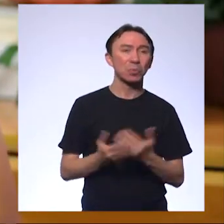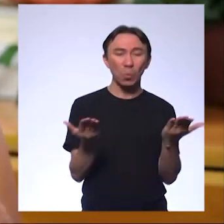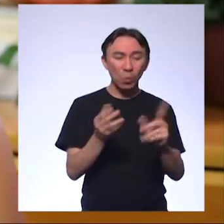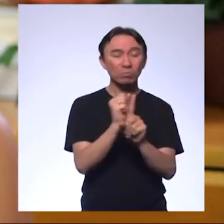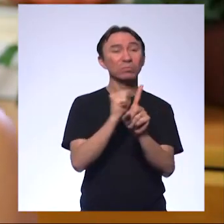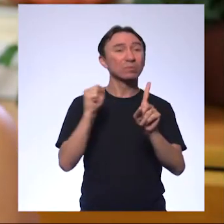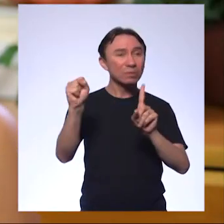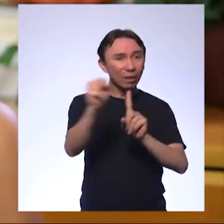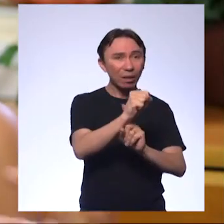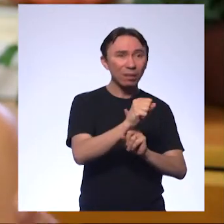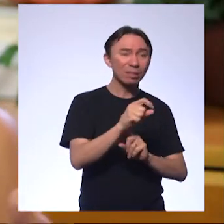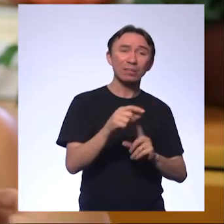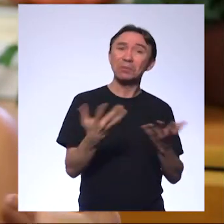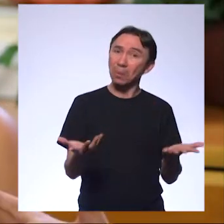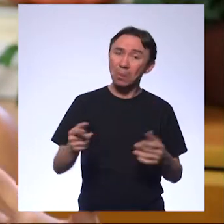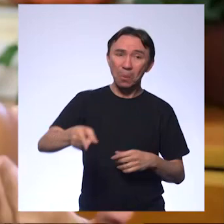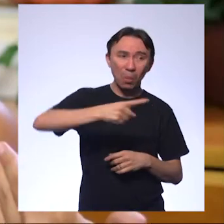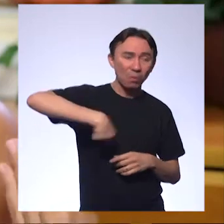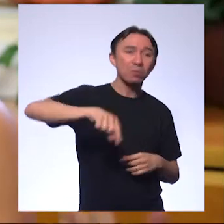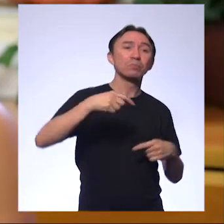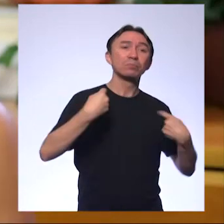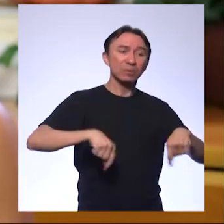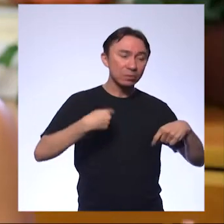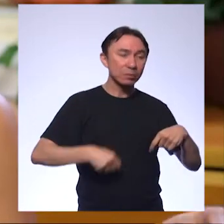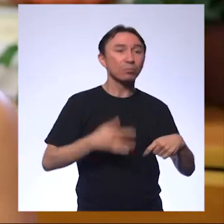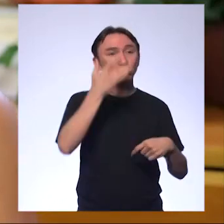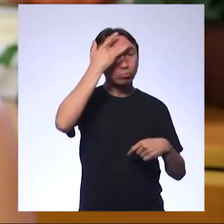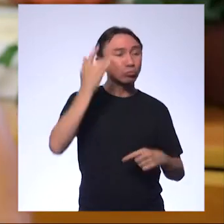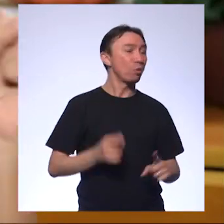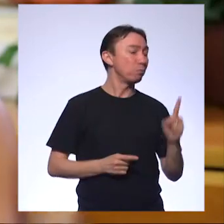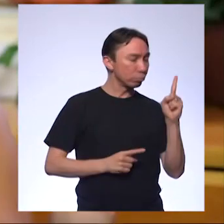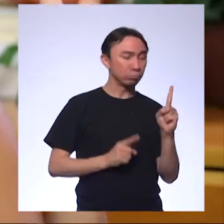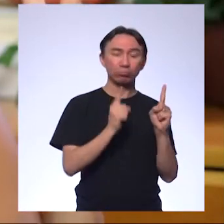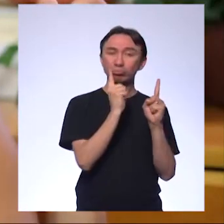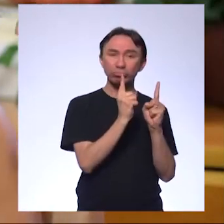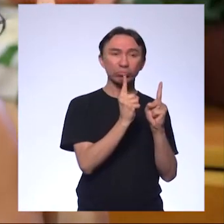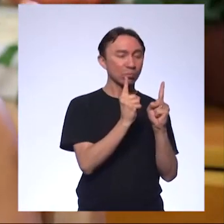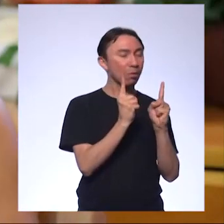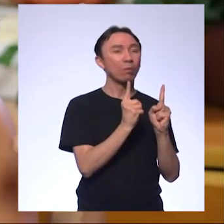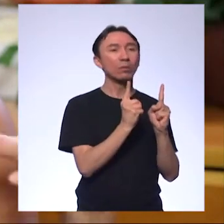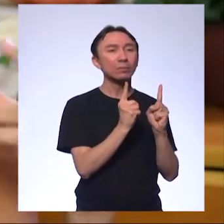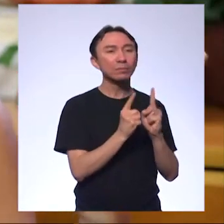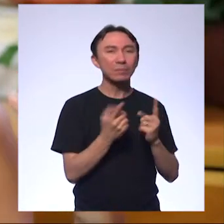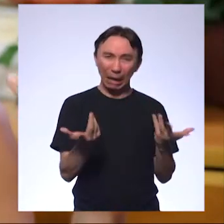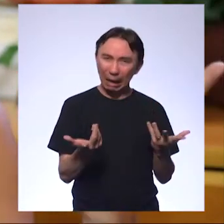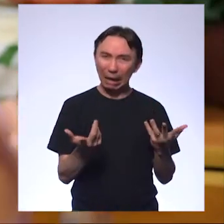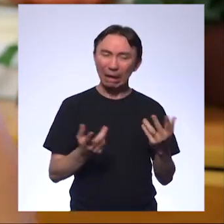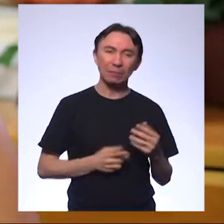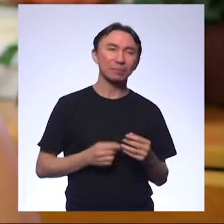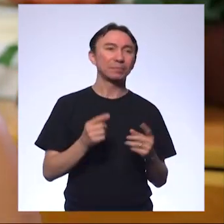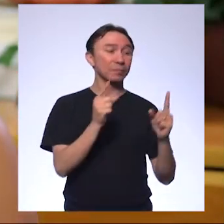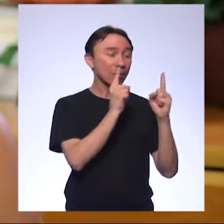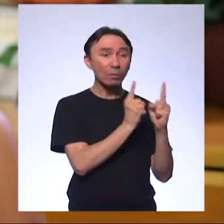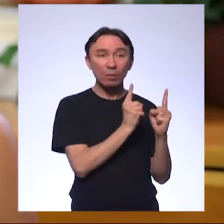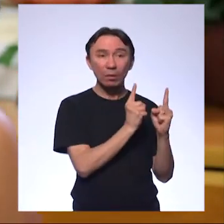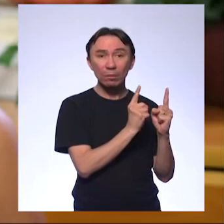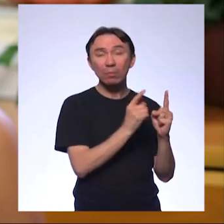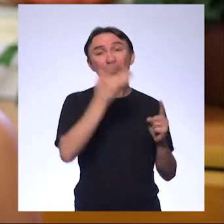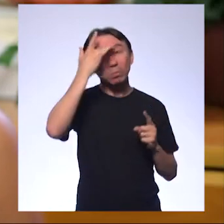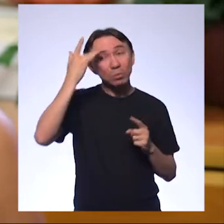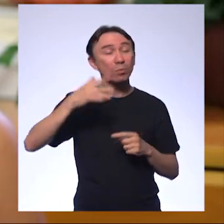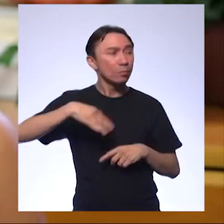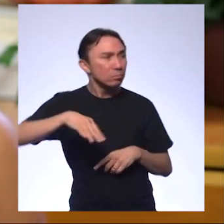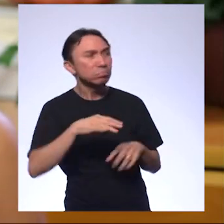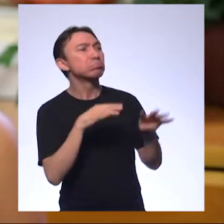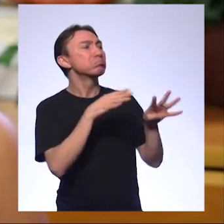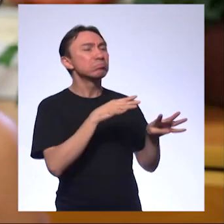esperado. Culturalmente, na nossa sociedade, a monogamia é o relacionamento correto, digamos assim. É o que as pessoas vão